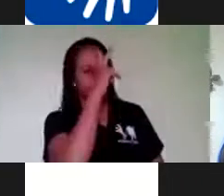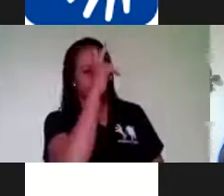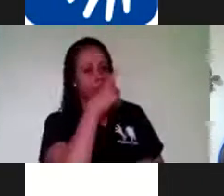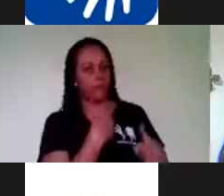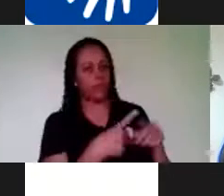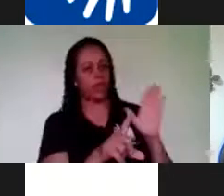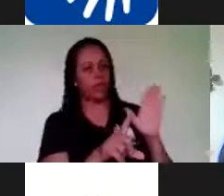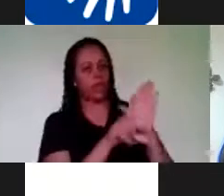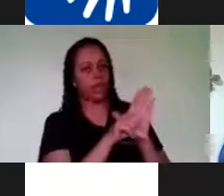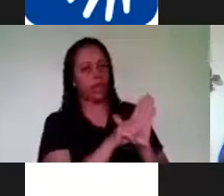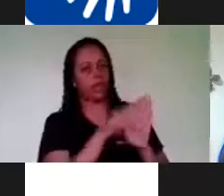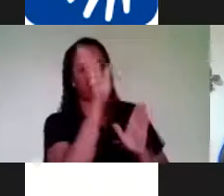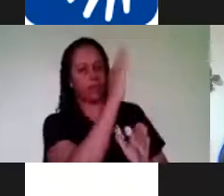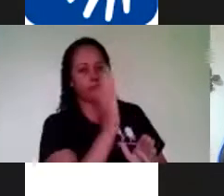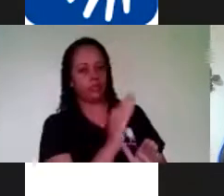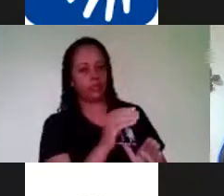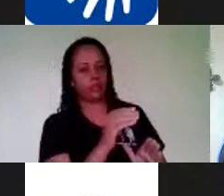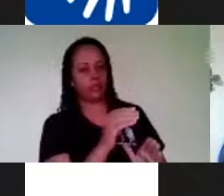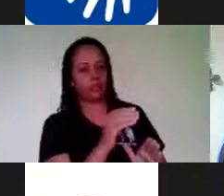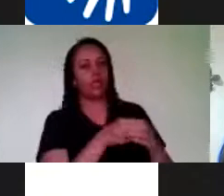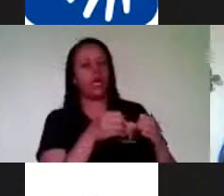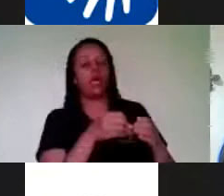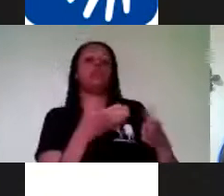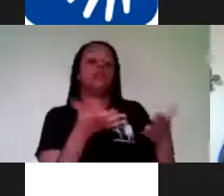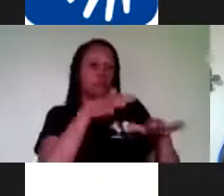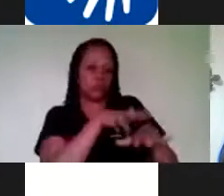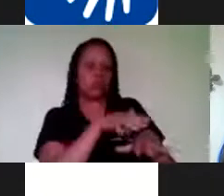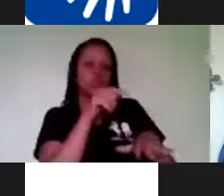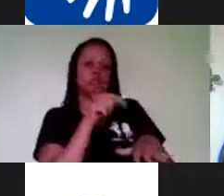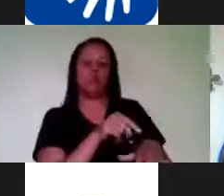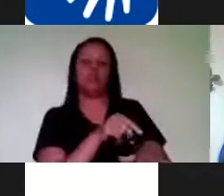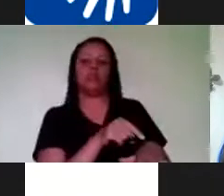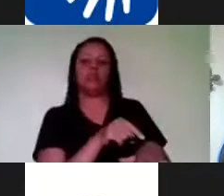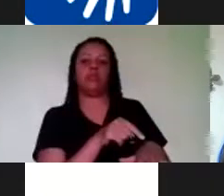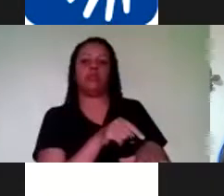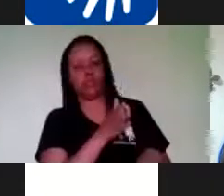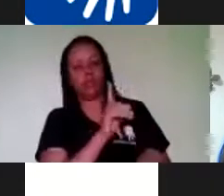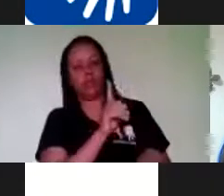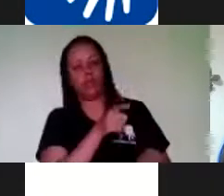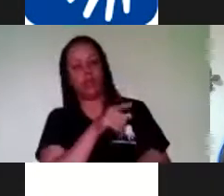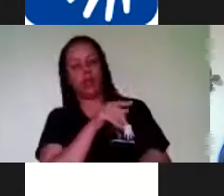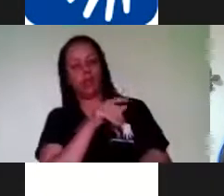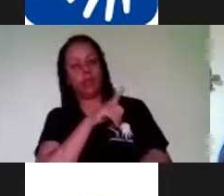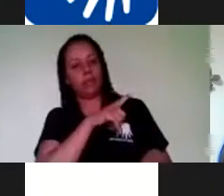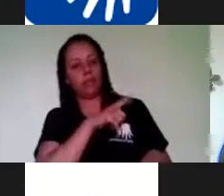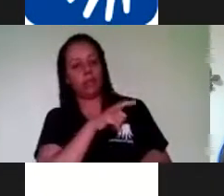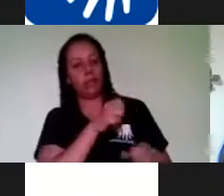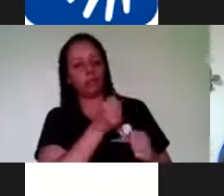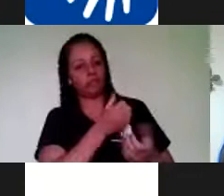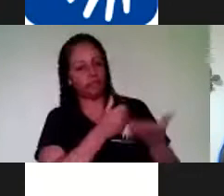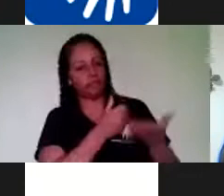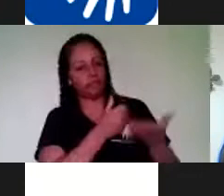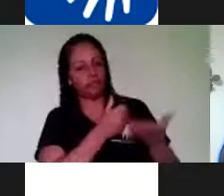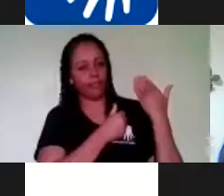já deveríamos ter há bastante tempo esse índice definido, né? A Lei Brasileira de Inclusão deu um prazo de 2 anos